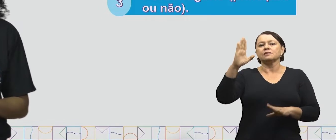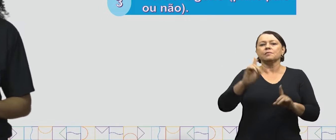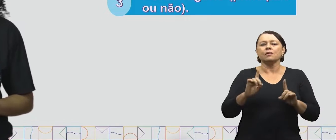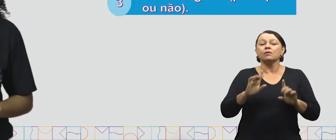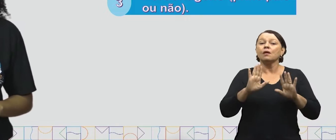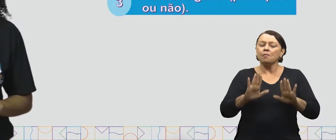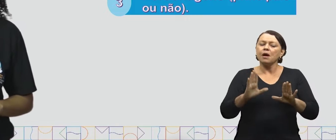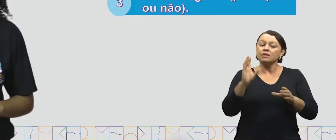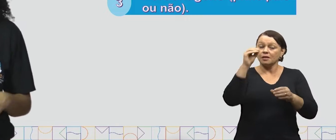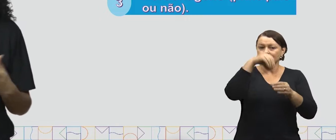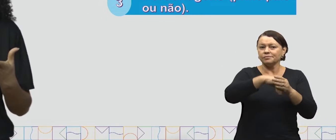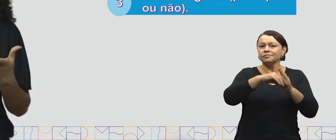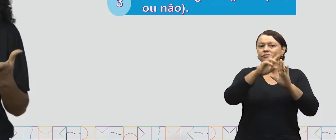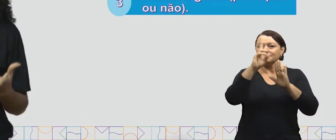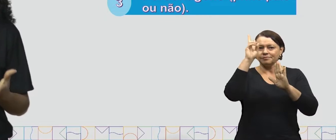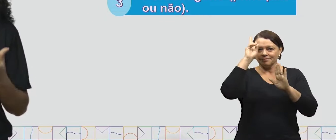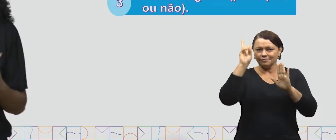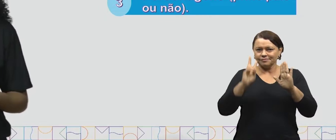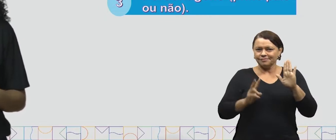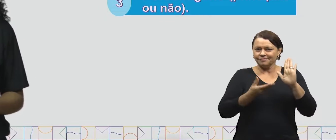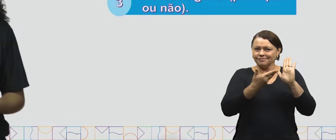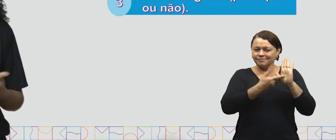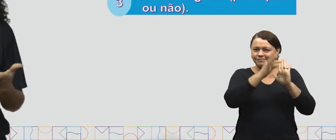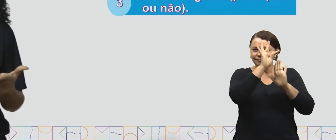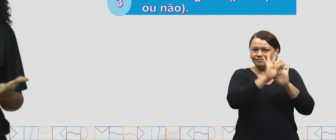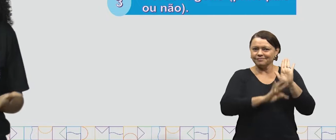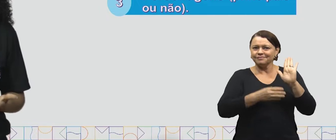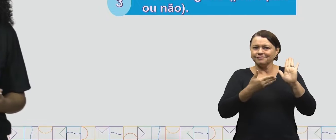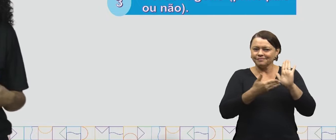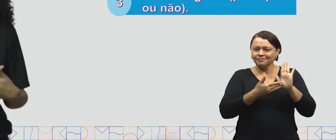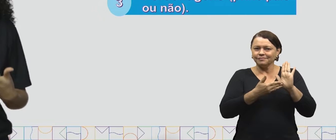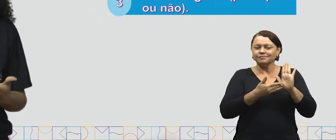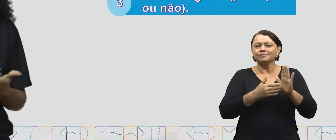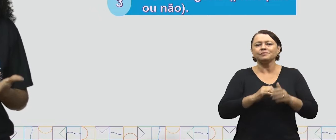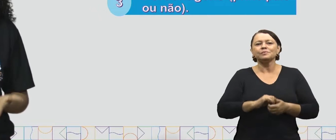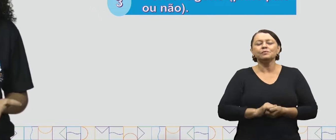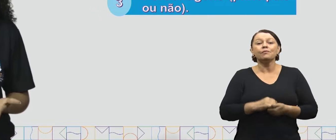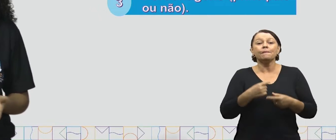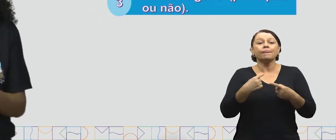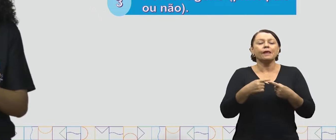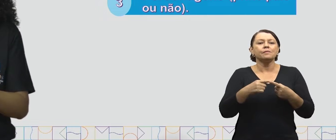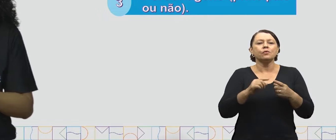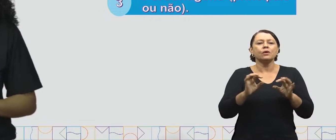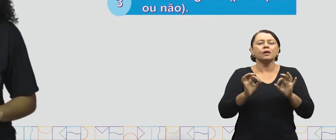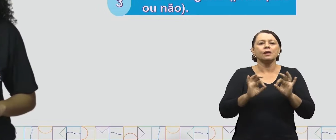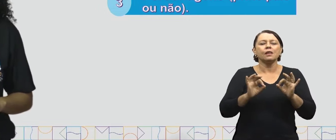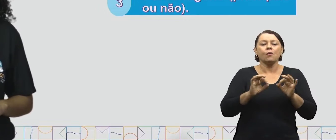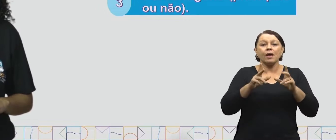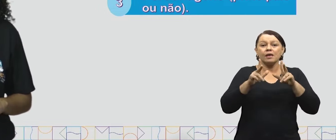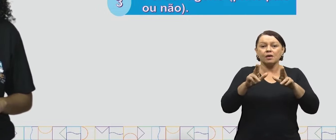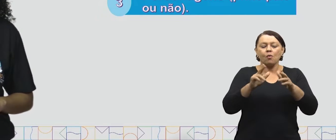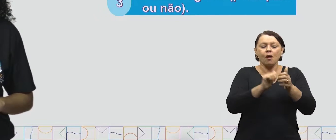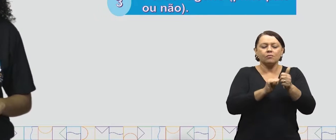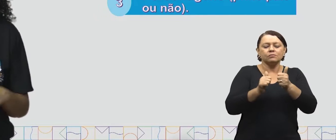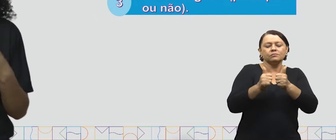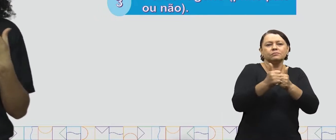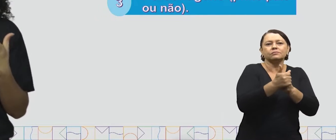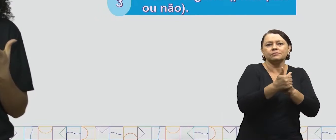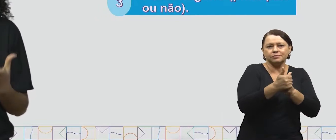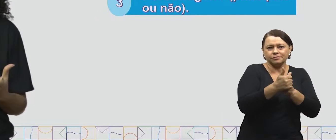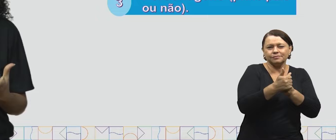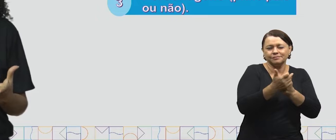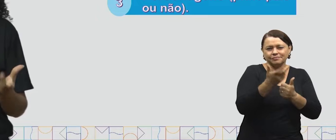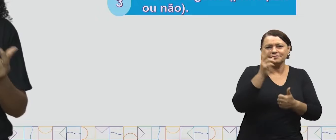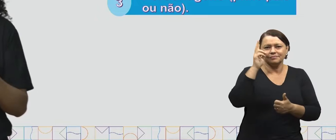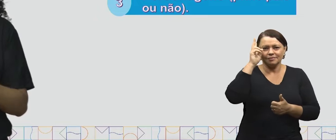farão parte da história. Apesar de essas não serem o centro de toda a atenção, como as protagonistas. E